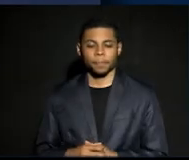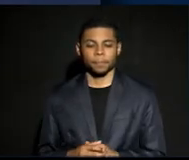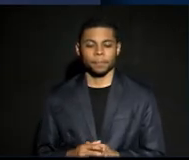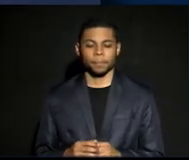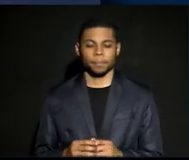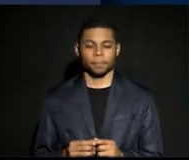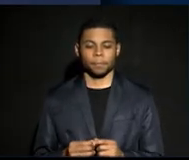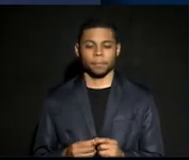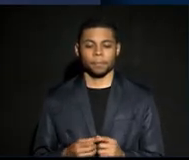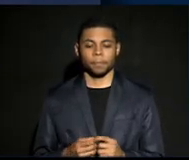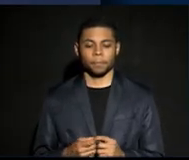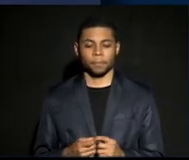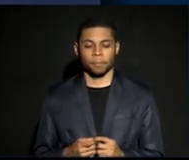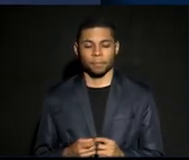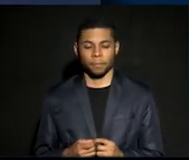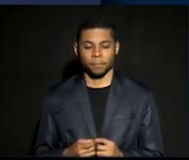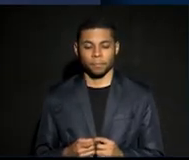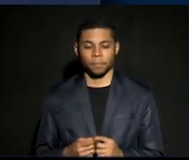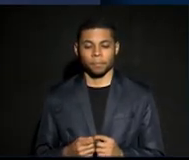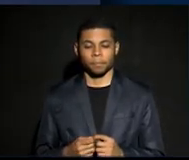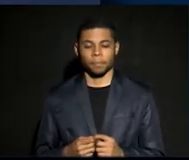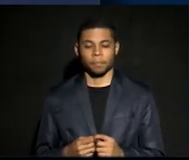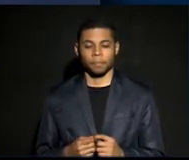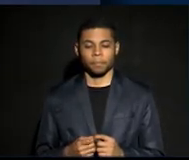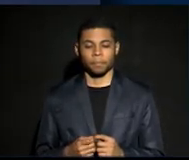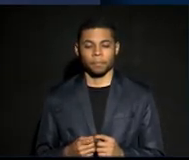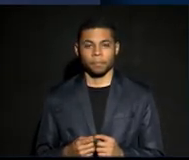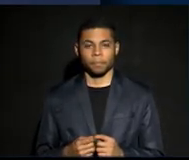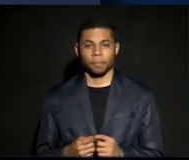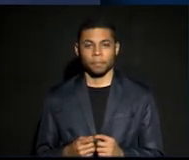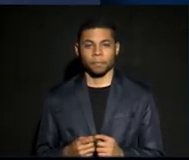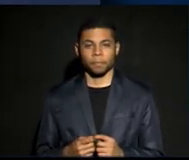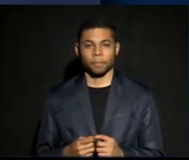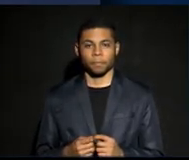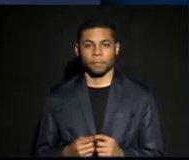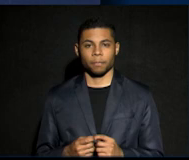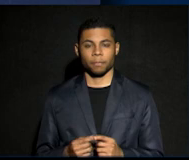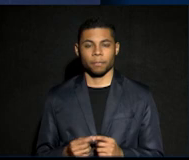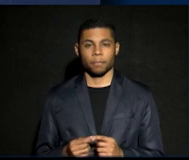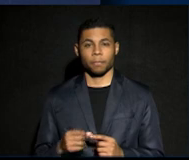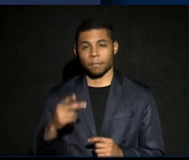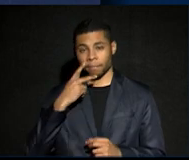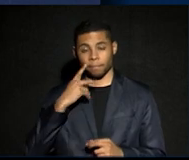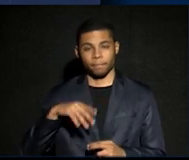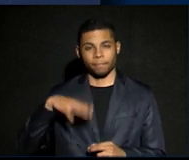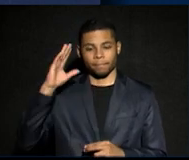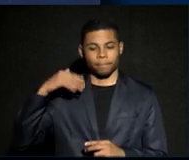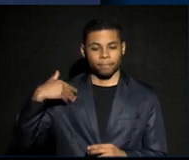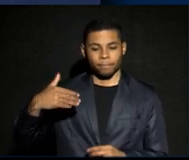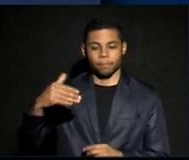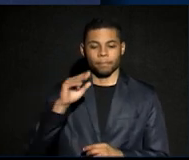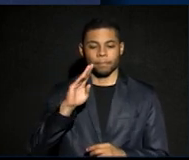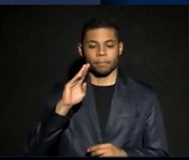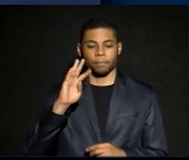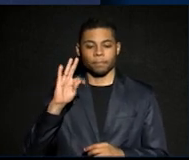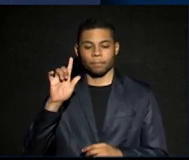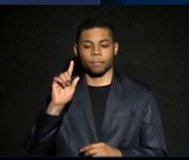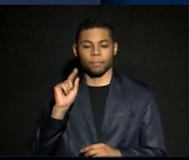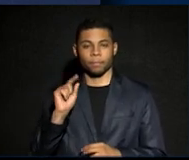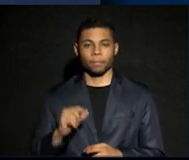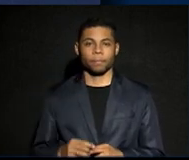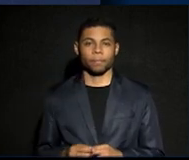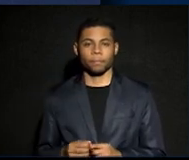porque eu não vou mais eu acho que é falar um pouquinho da nossa discussão é mais frequente aqui no BTG que